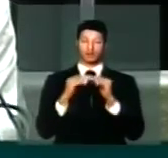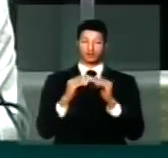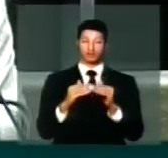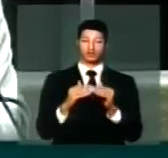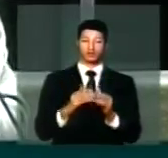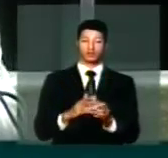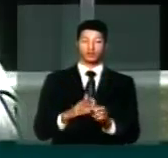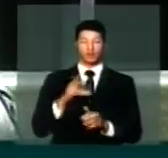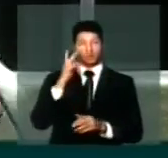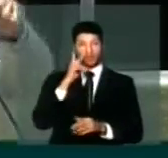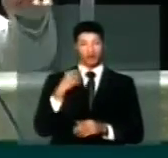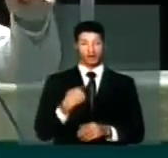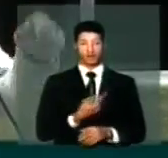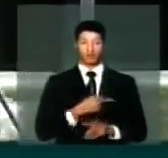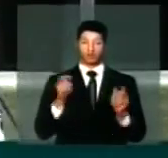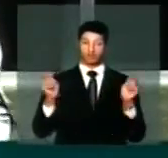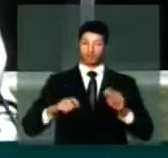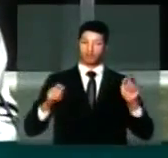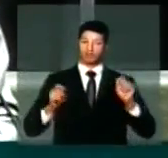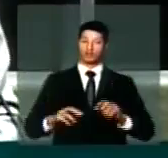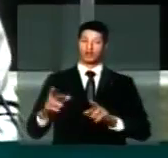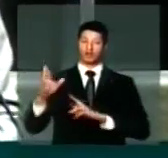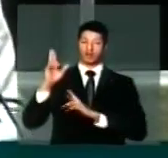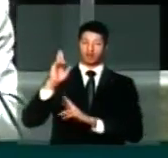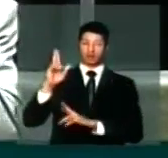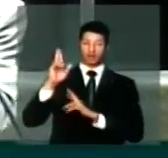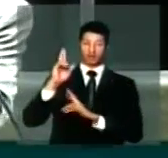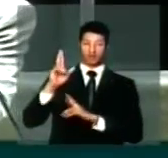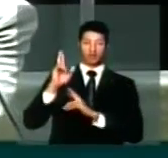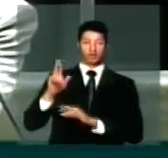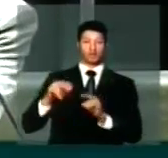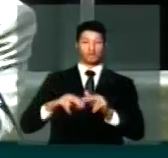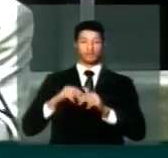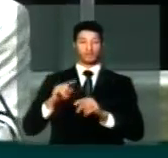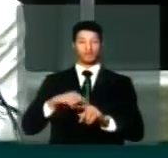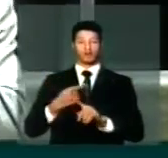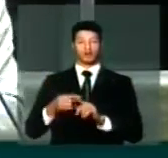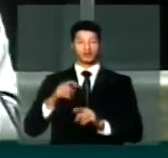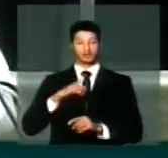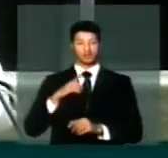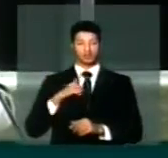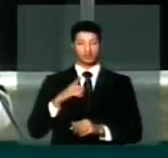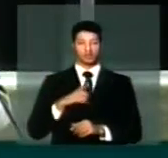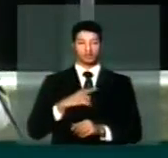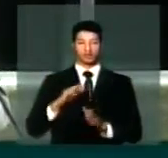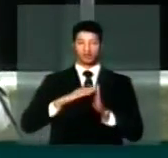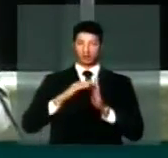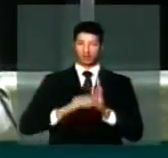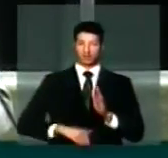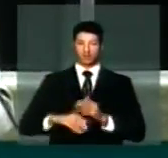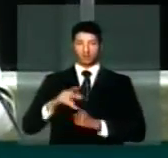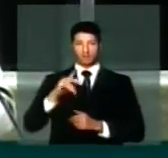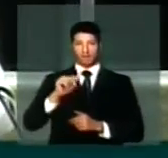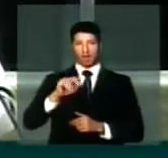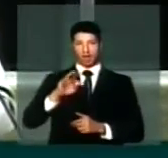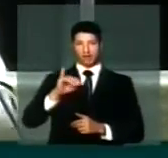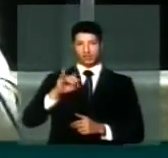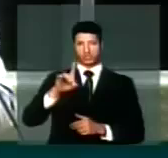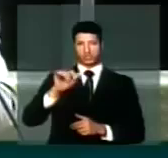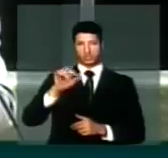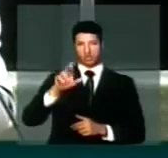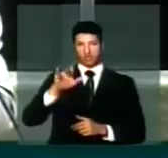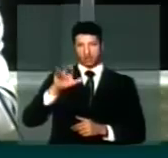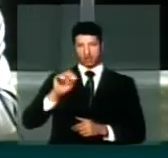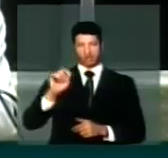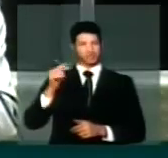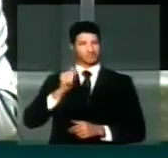brasileira, que para nós tem que ser, sim, representativa, por mais que haja esse atual derretimento partidário, e